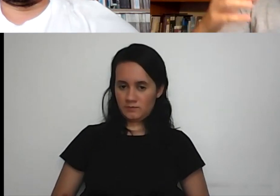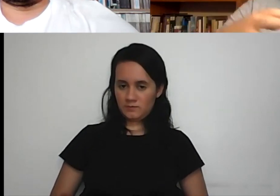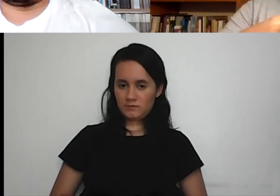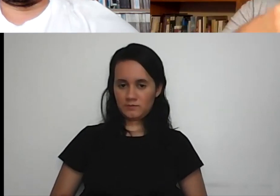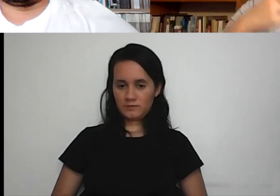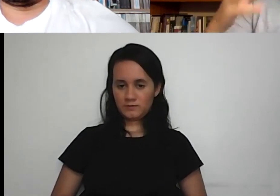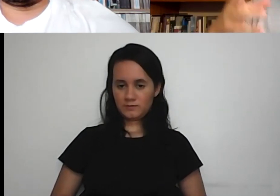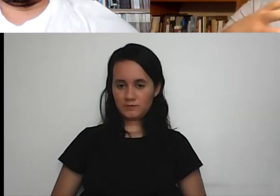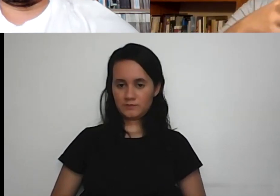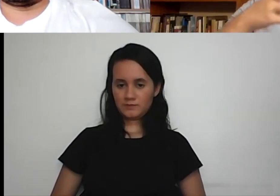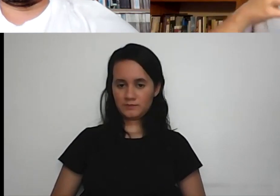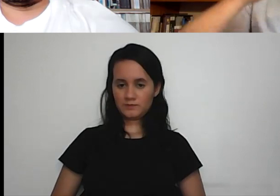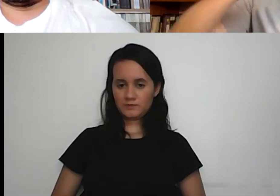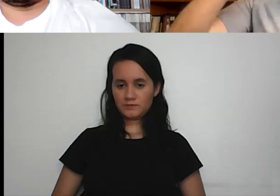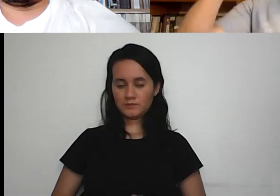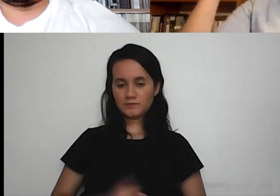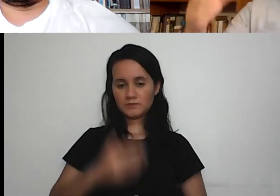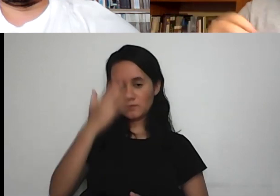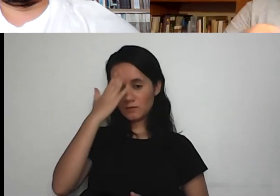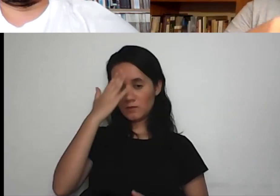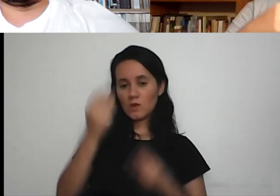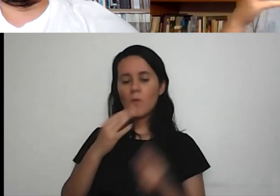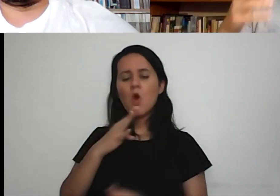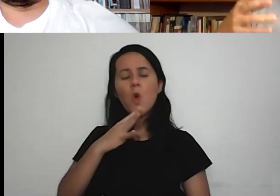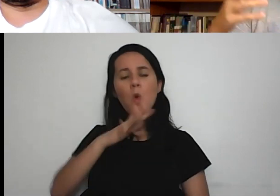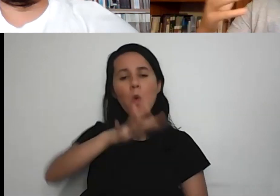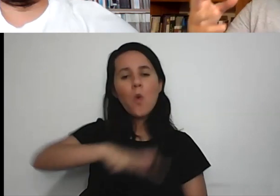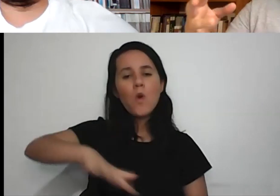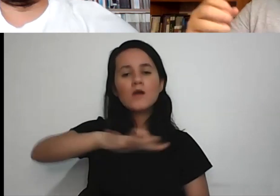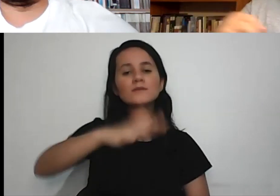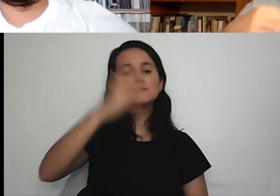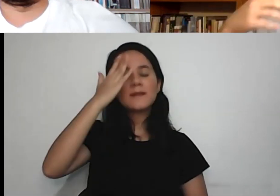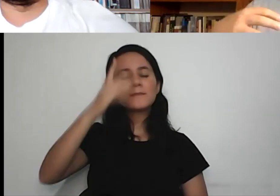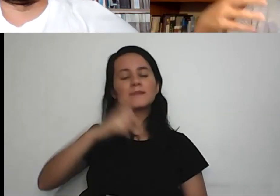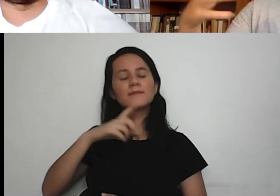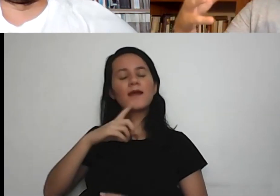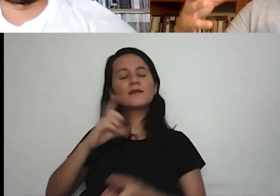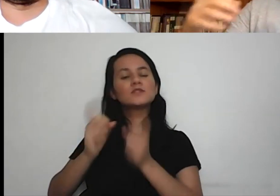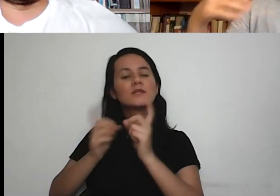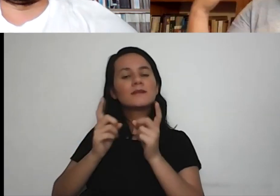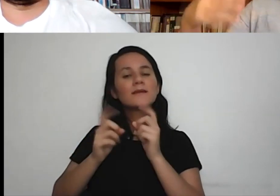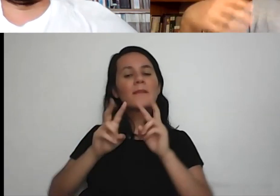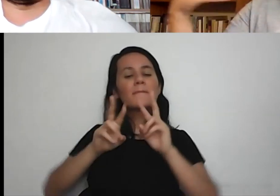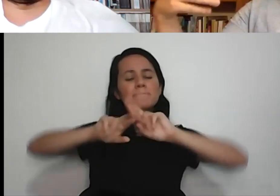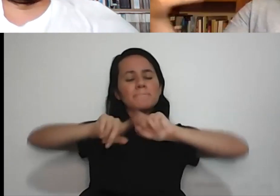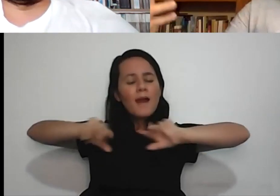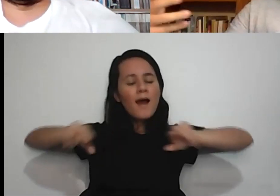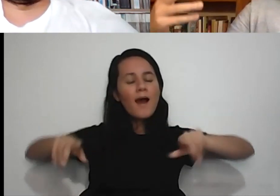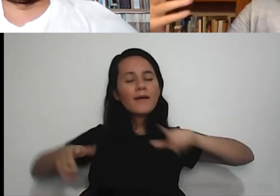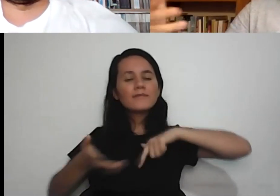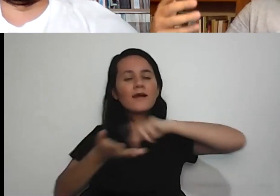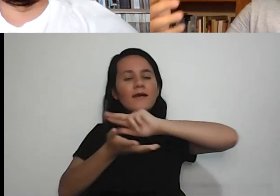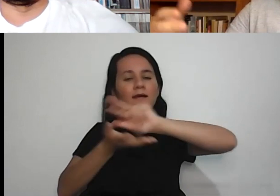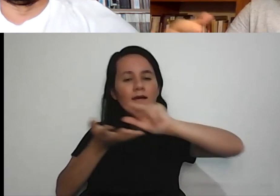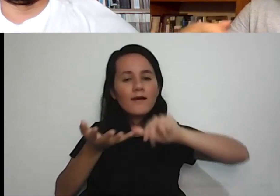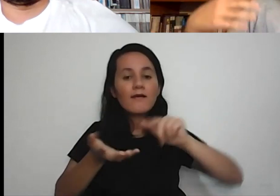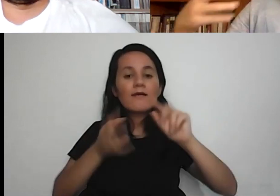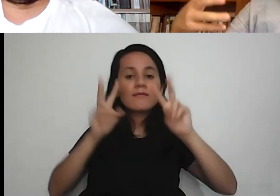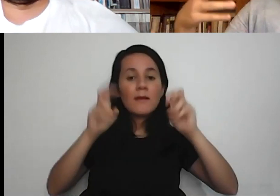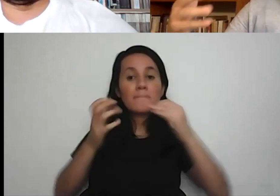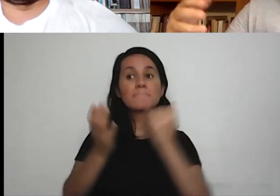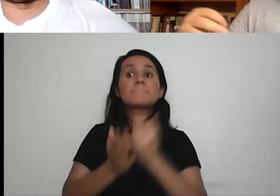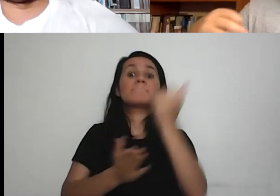conhecer de forma como esse mercado ou como esse mundo do livro é mais dinâmico, né? É mais diverso e vai muito além dessas grandes